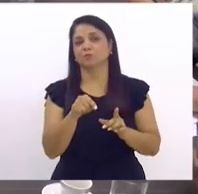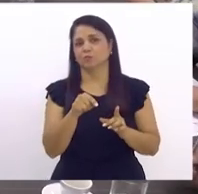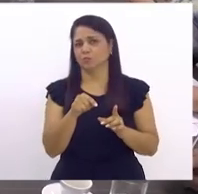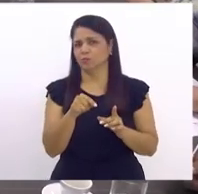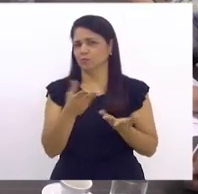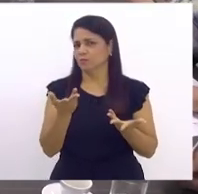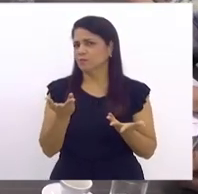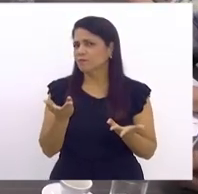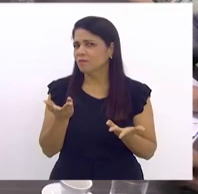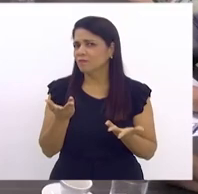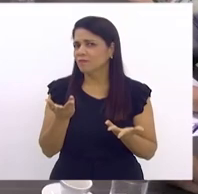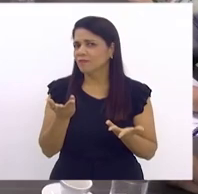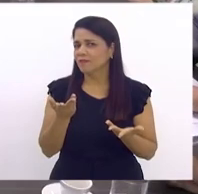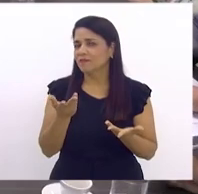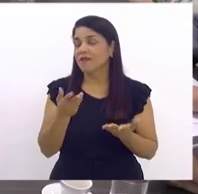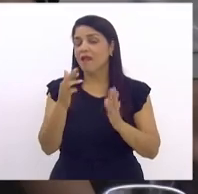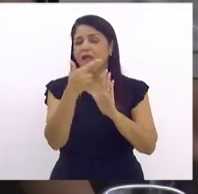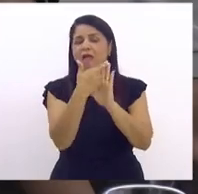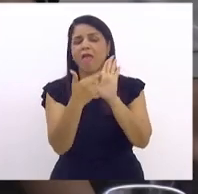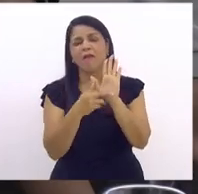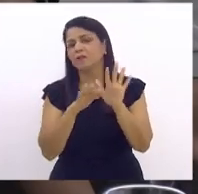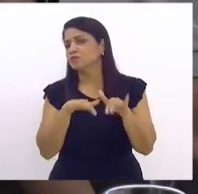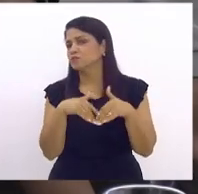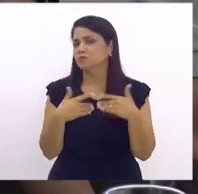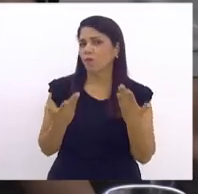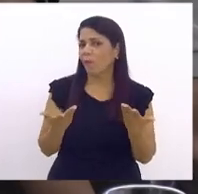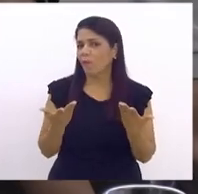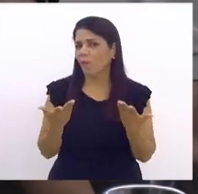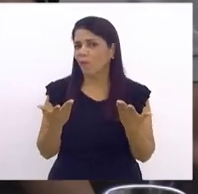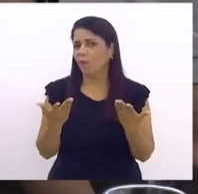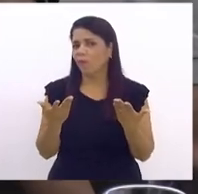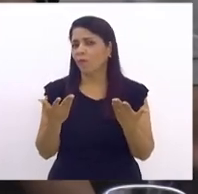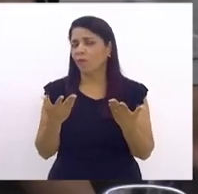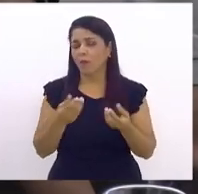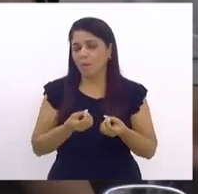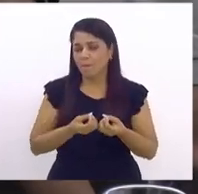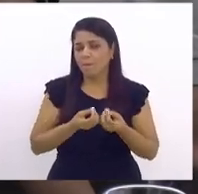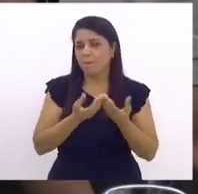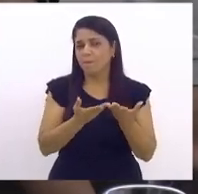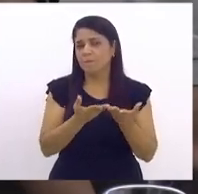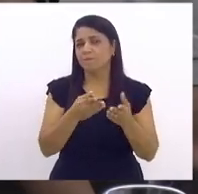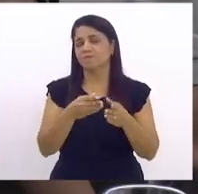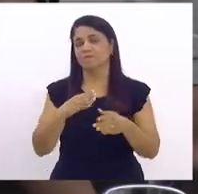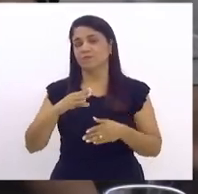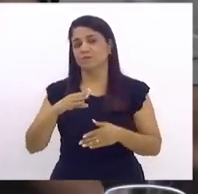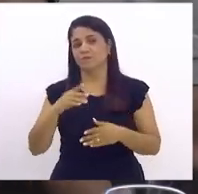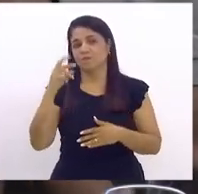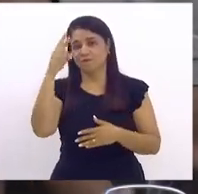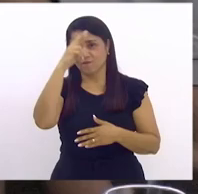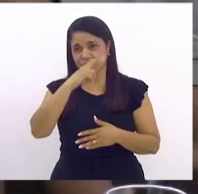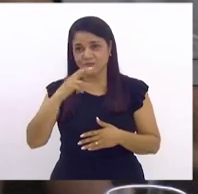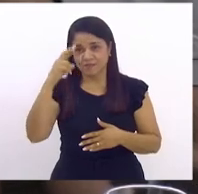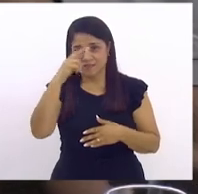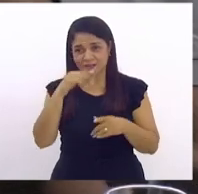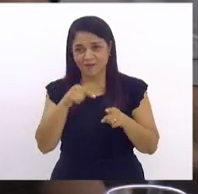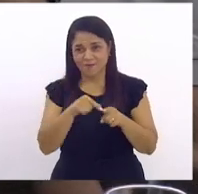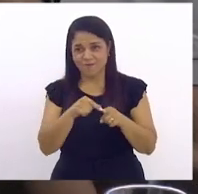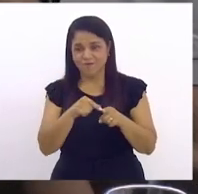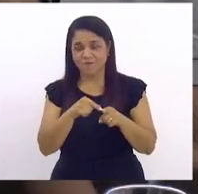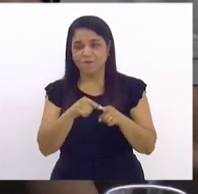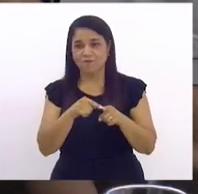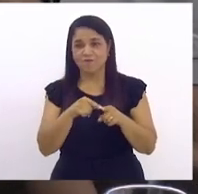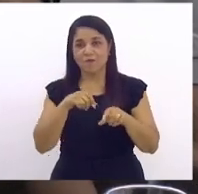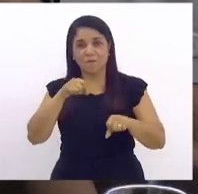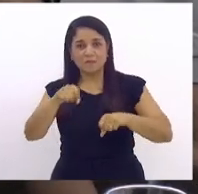né? E que regras são essas. Projeto de benefício fiscal, vista para o deputado Luiz Paulo. Senão vou importar